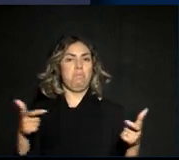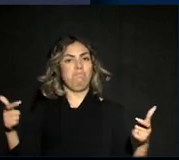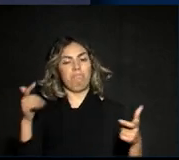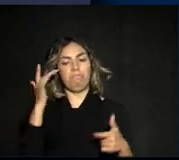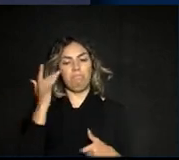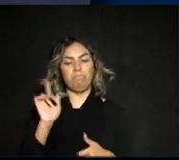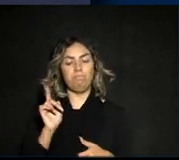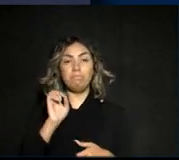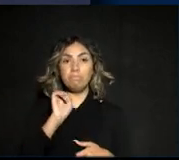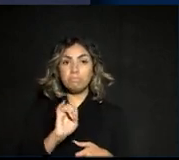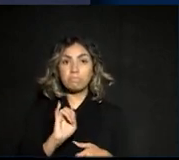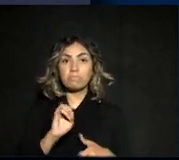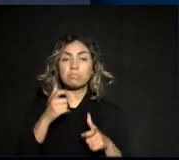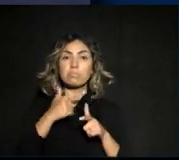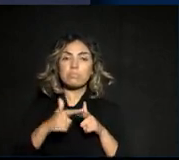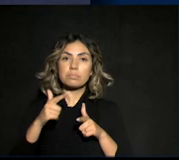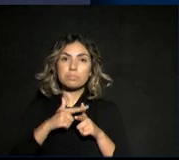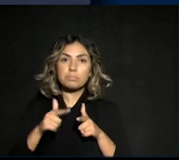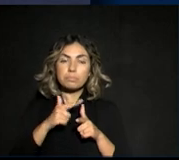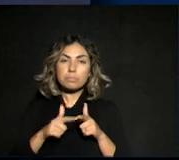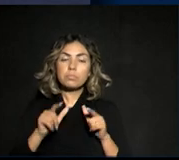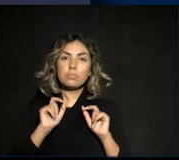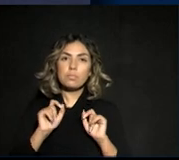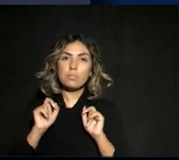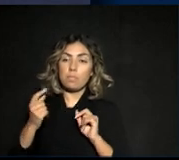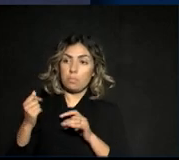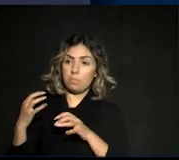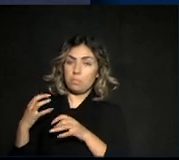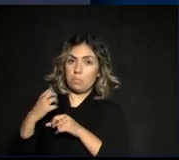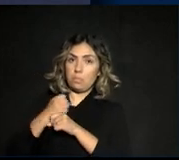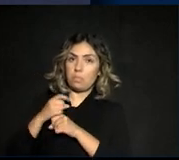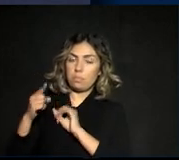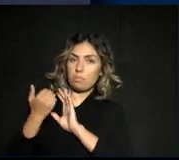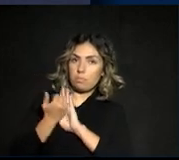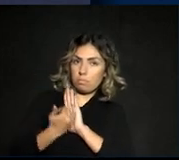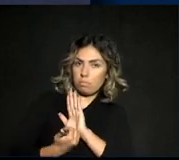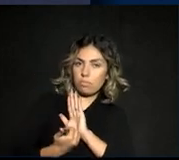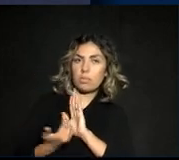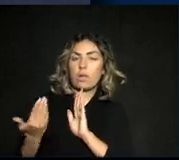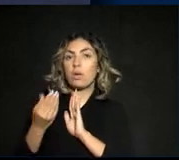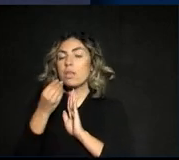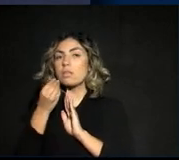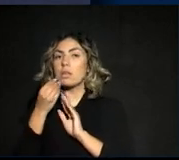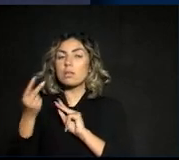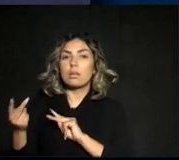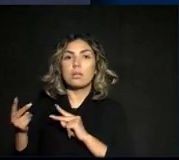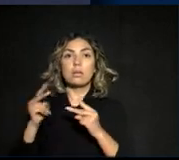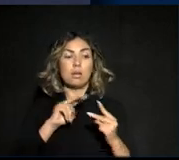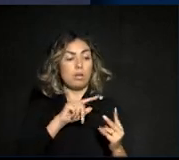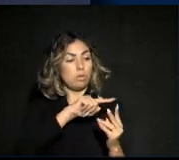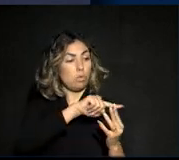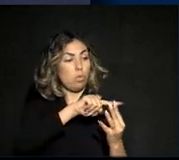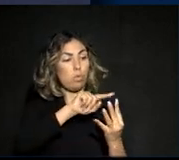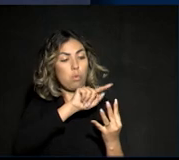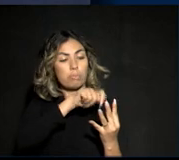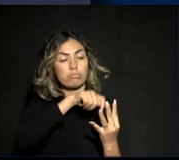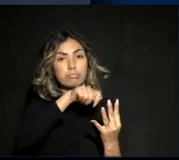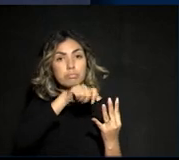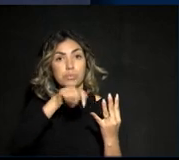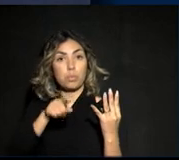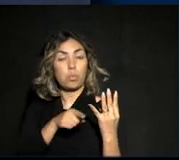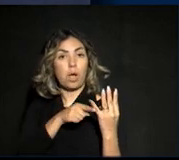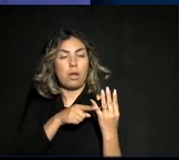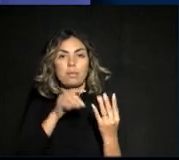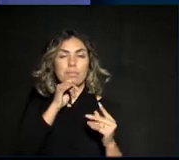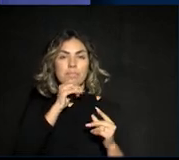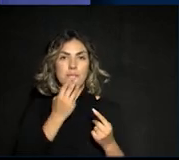Se a gente estivesse fazendo uma redução de alíquota agora para reverter no quarto trimestre do ano que vem e